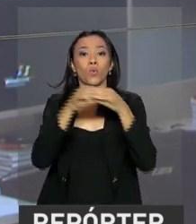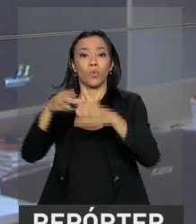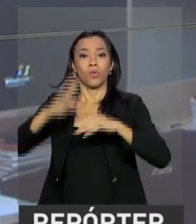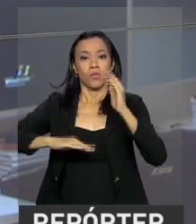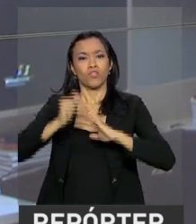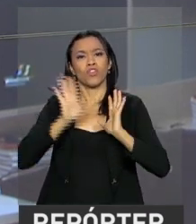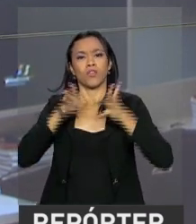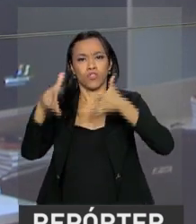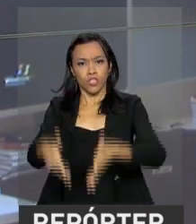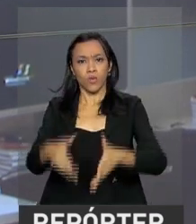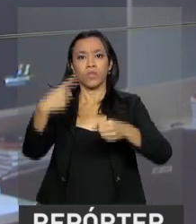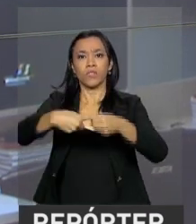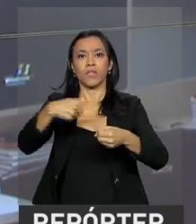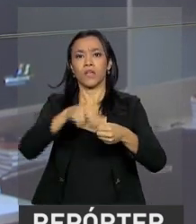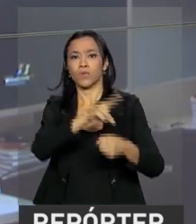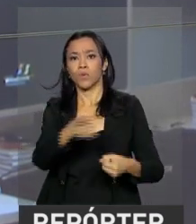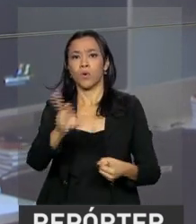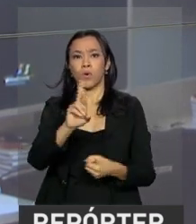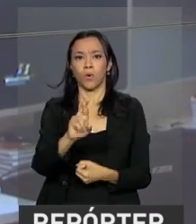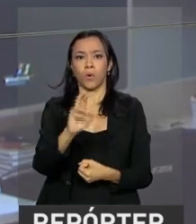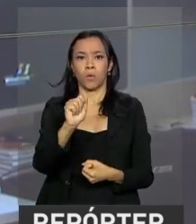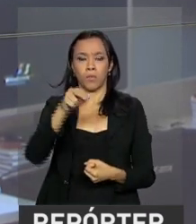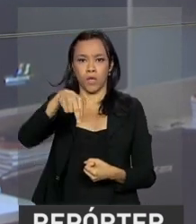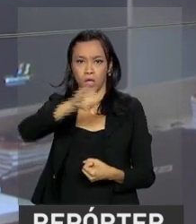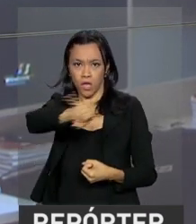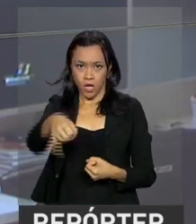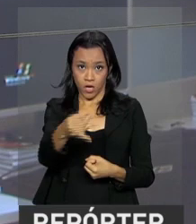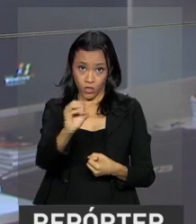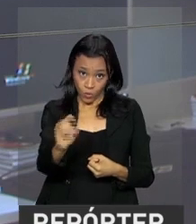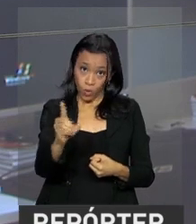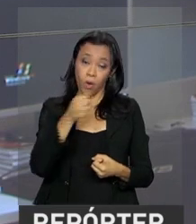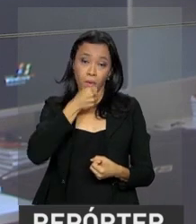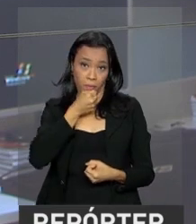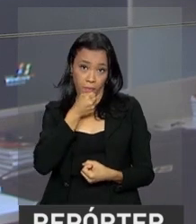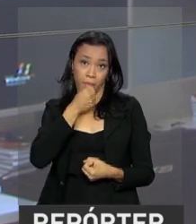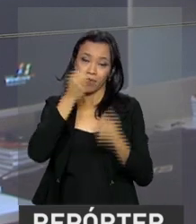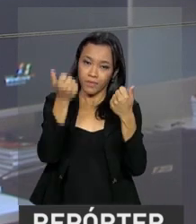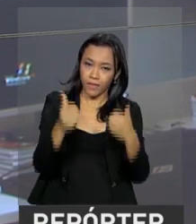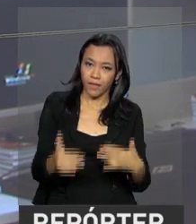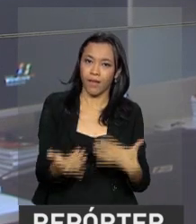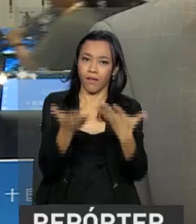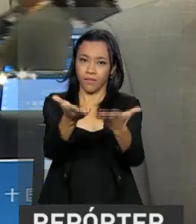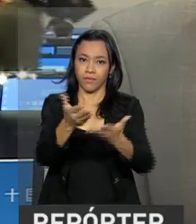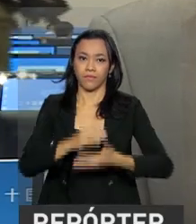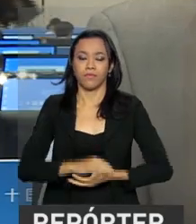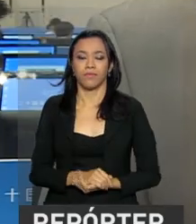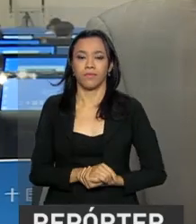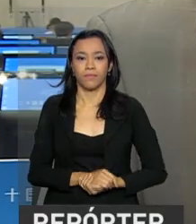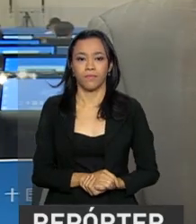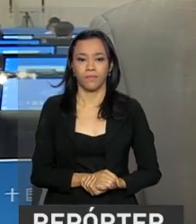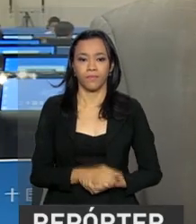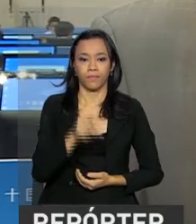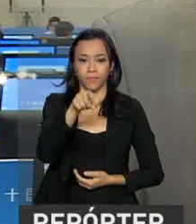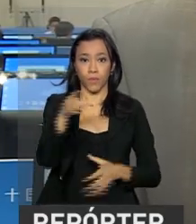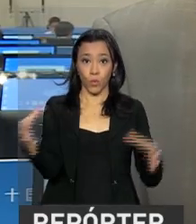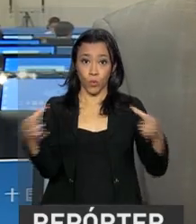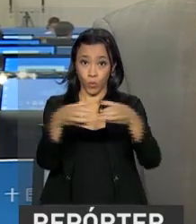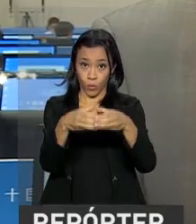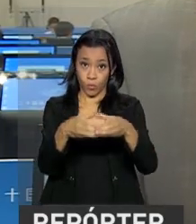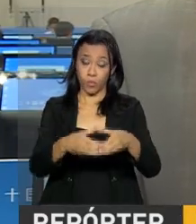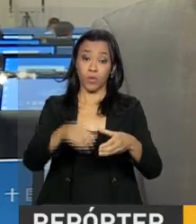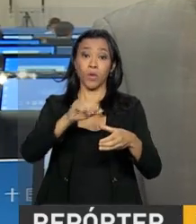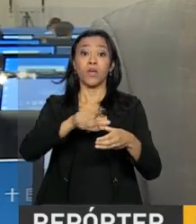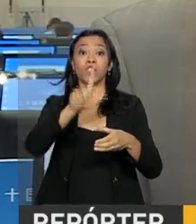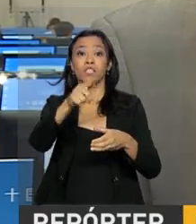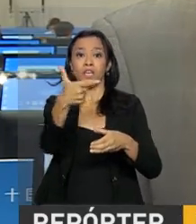de ranj onde será o encontro o repórter João Pedro Neto tem os detalhes o G20 grupo dos